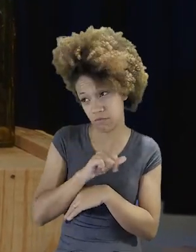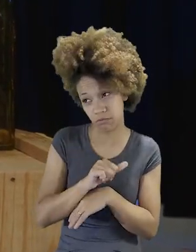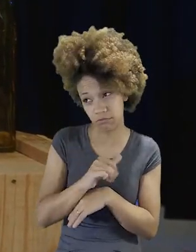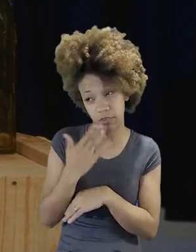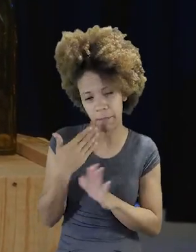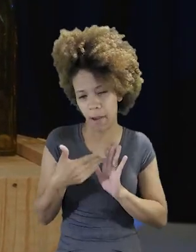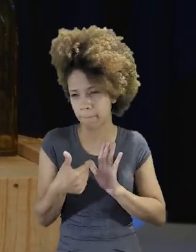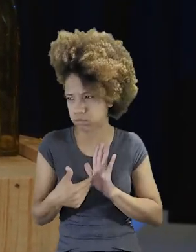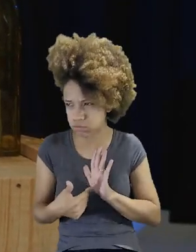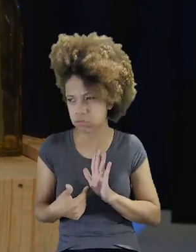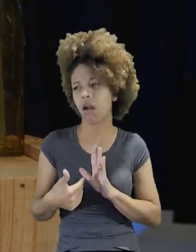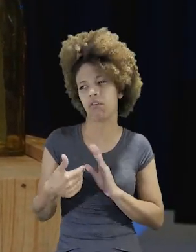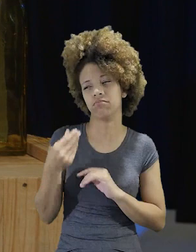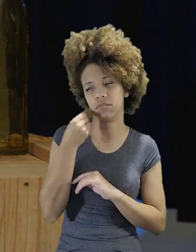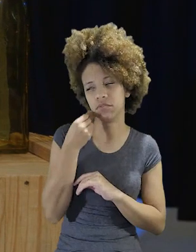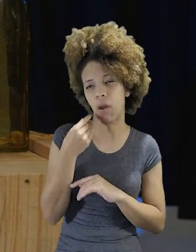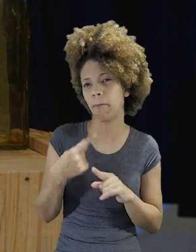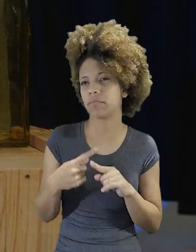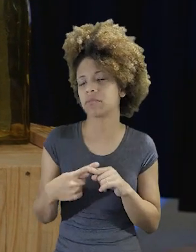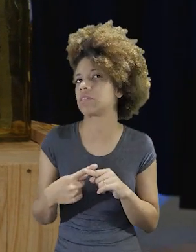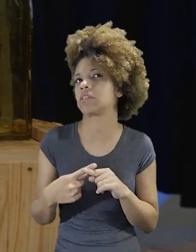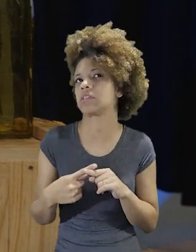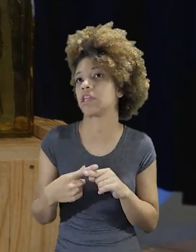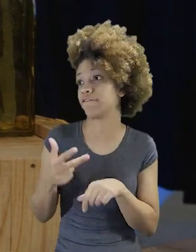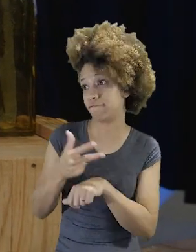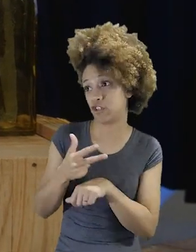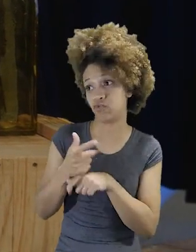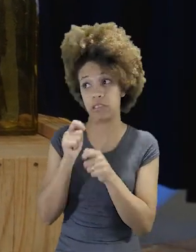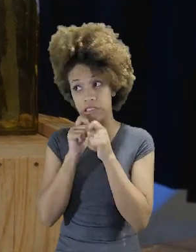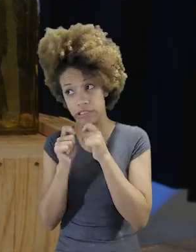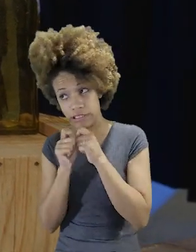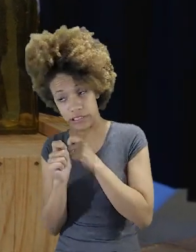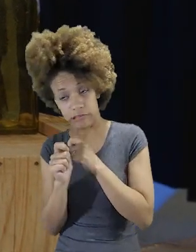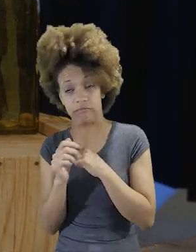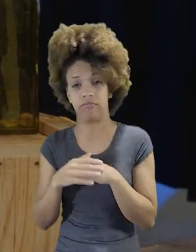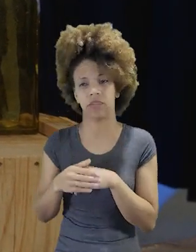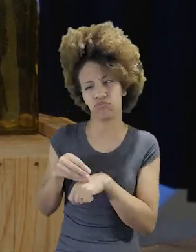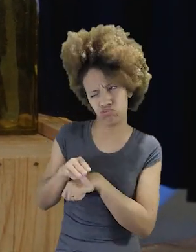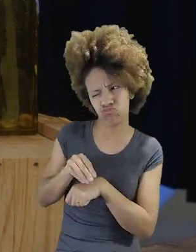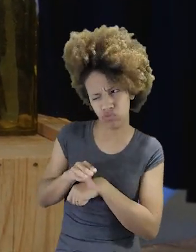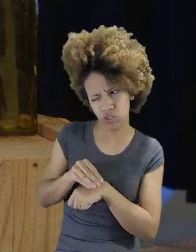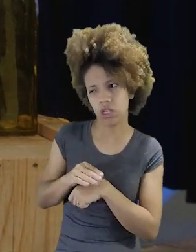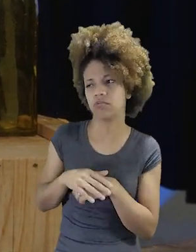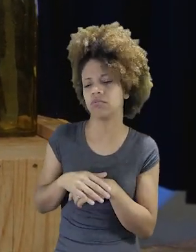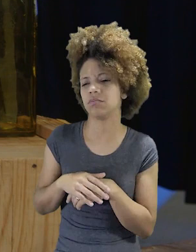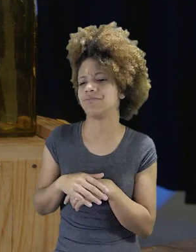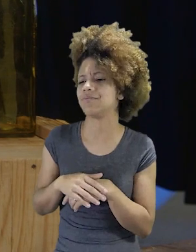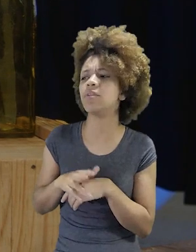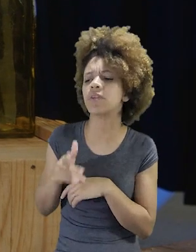dos Mcs eu tento tirar às vezes em vídeo entrevista né